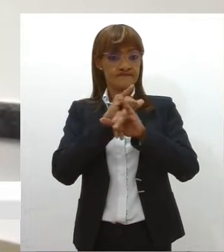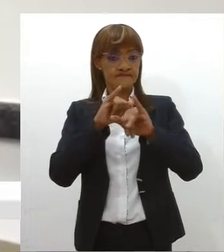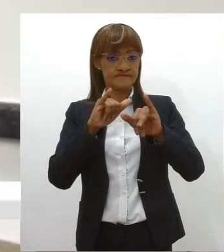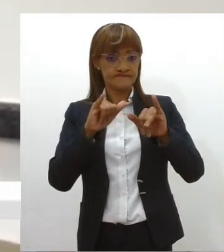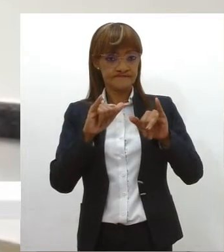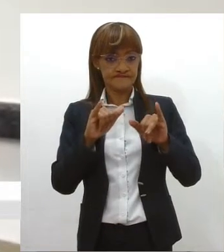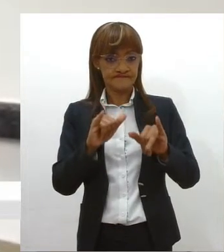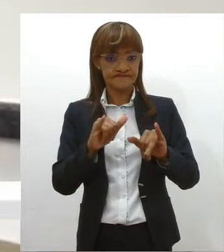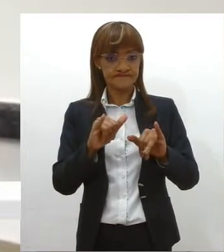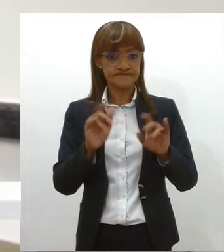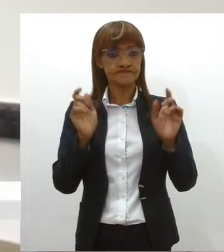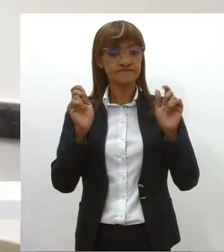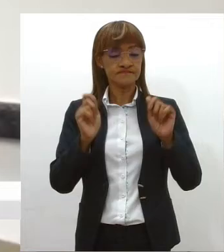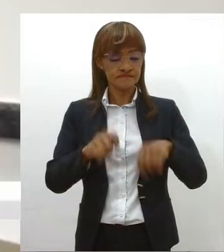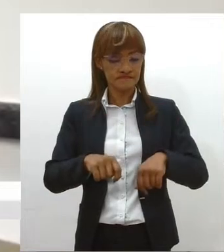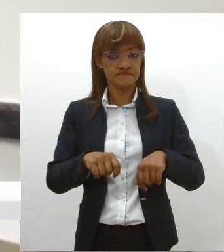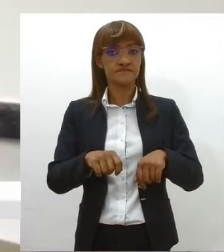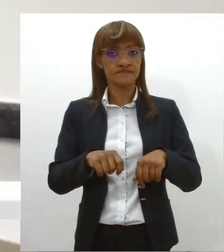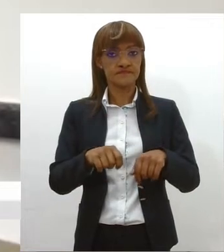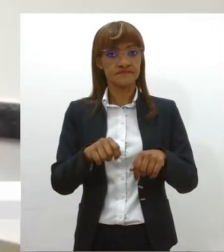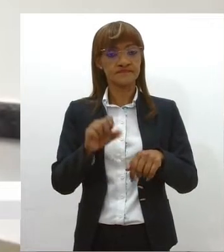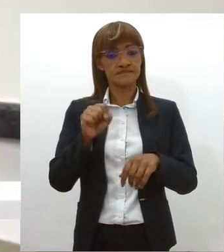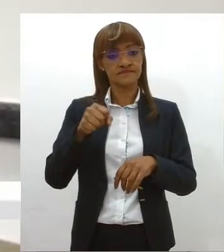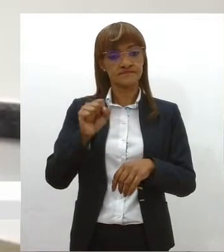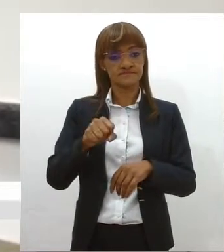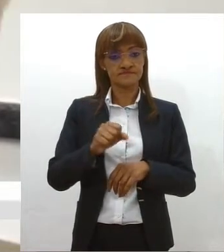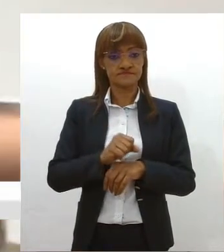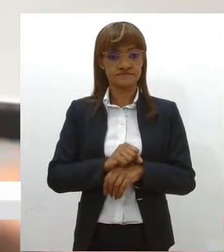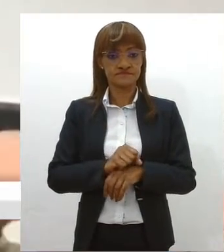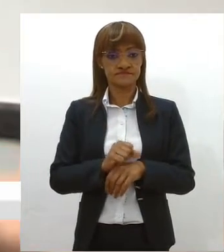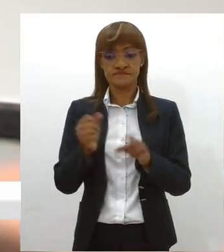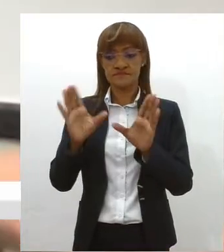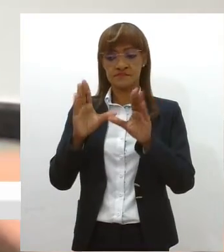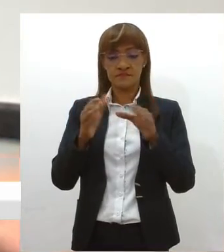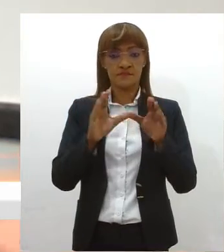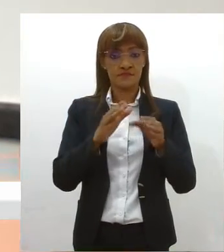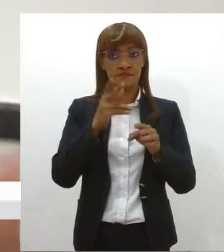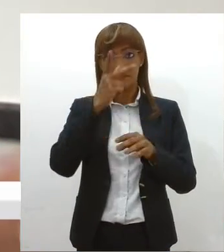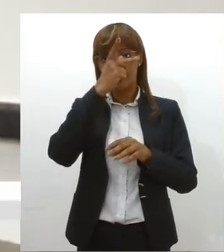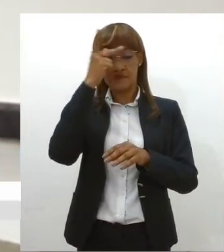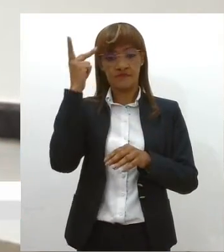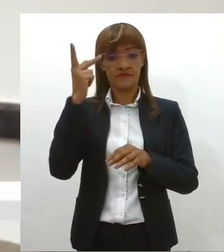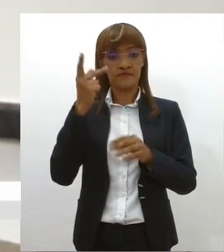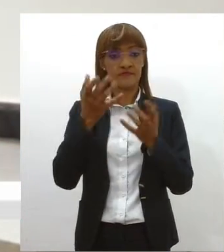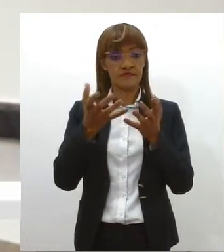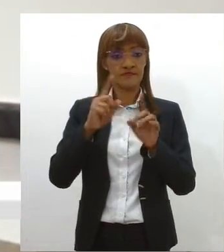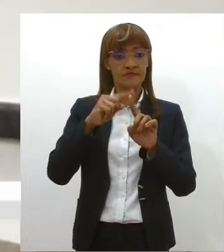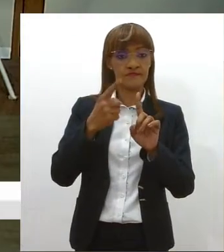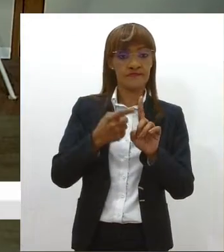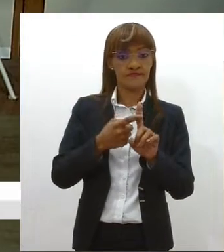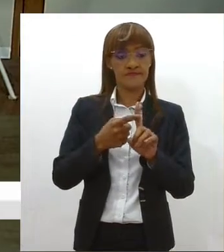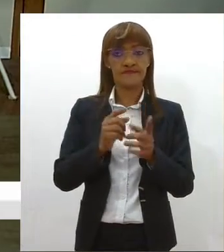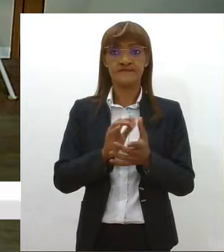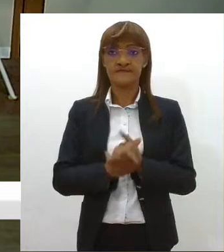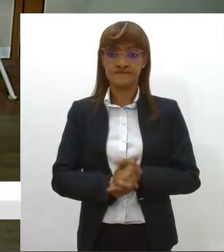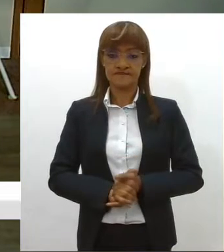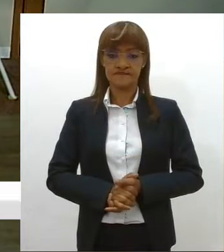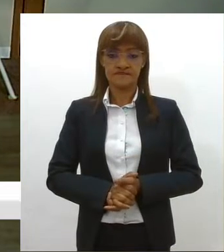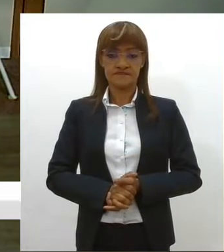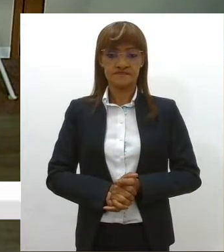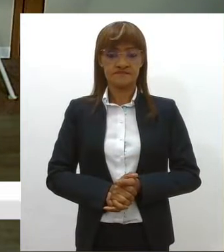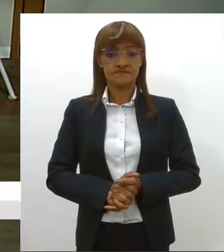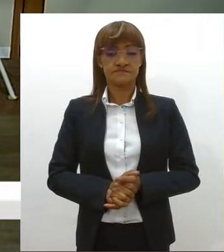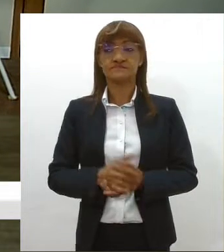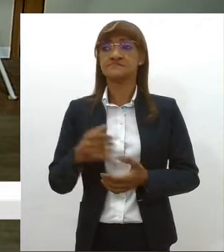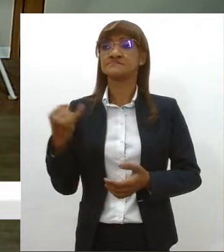menstrual, pode ter essa alteração também para esses grupos, essas pessoas que querem engravidar ou que usam métodos comportamentais. Muito importante